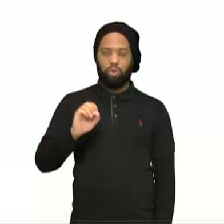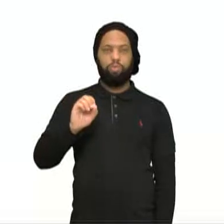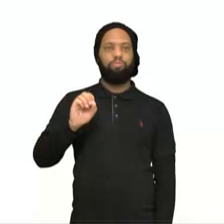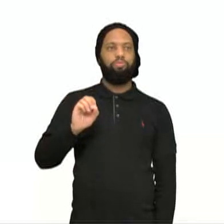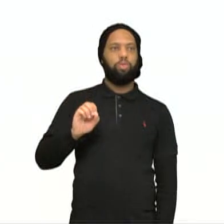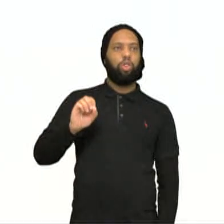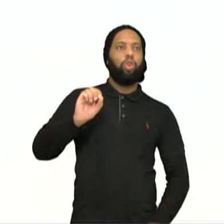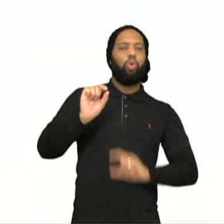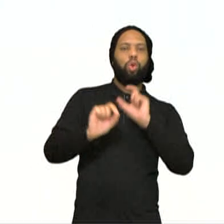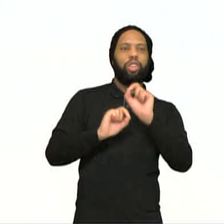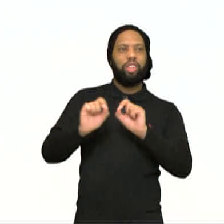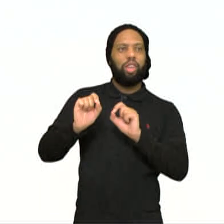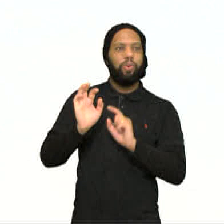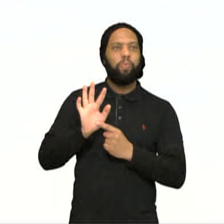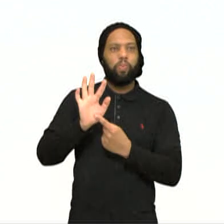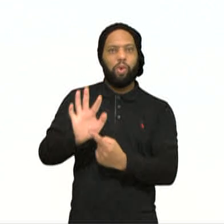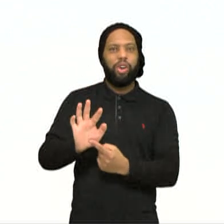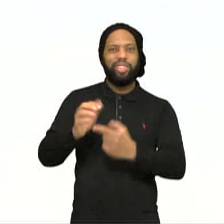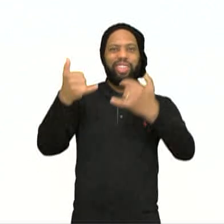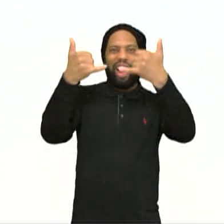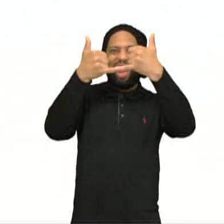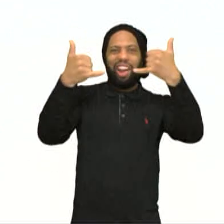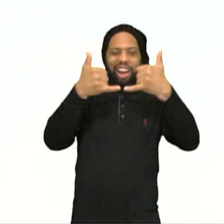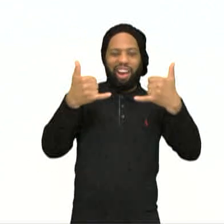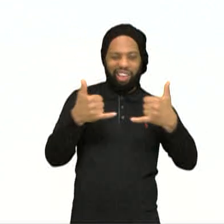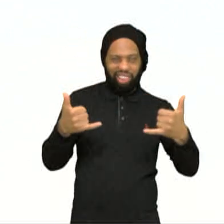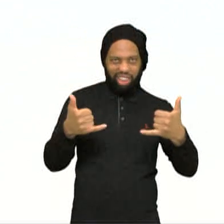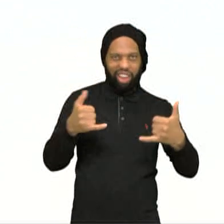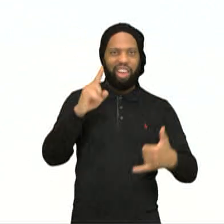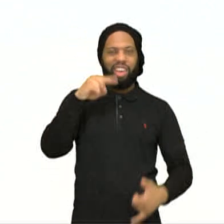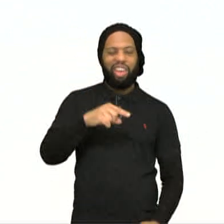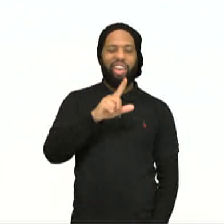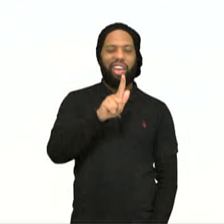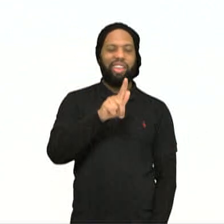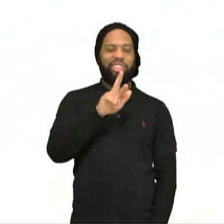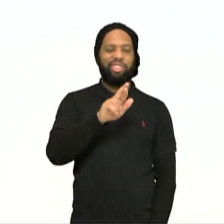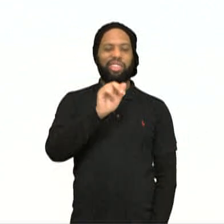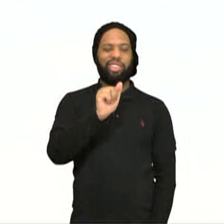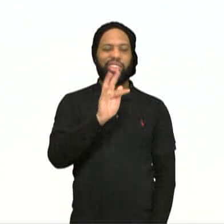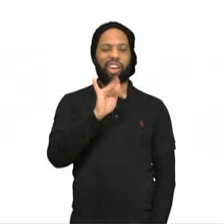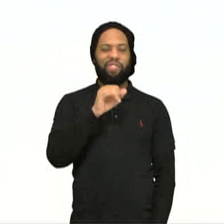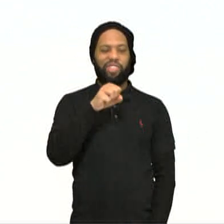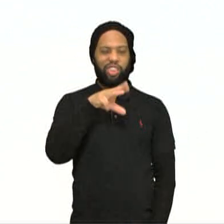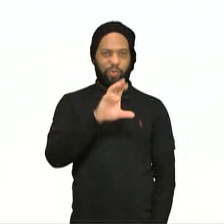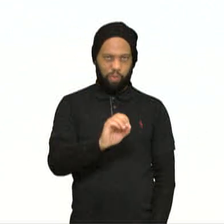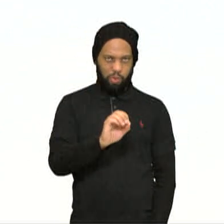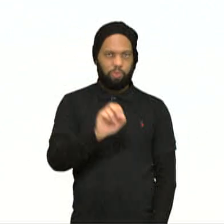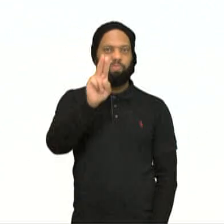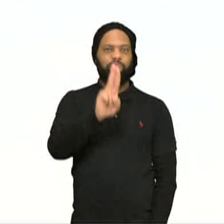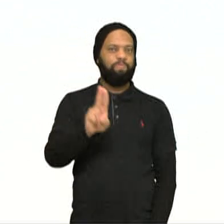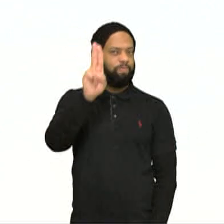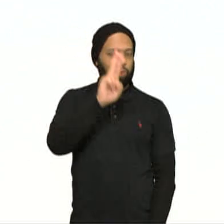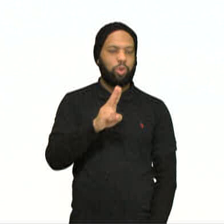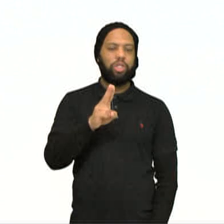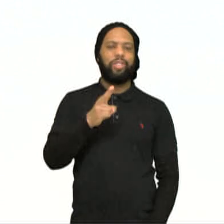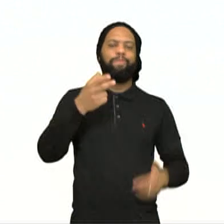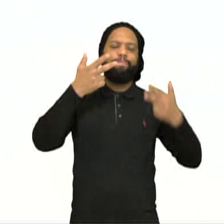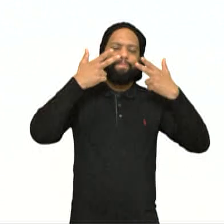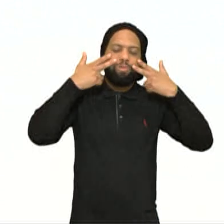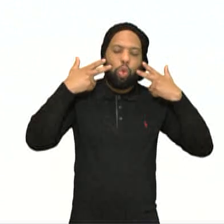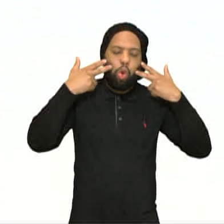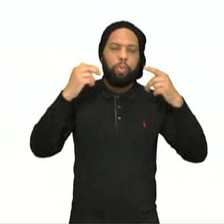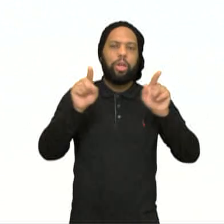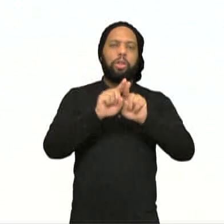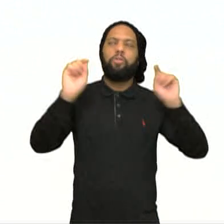nas pinturas indígenas, né? Que eles utilizam esse grafismo nas pinturas corporais, que essas pinturas são utilizadas para festa, né,